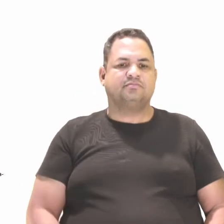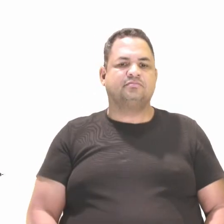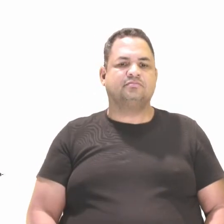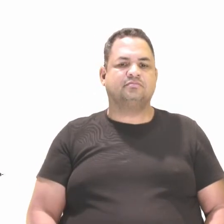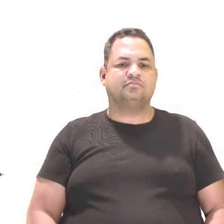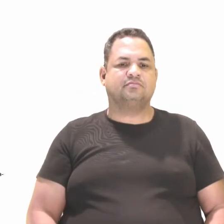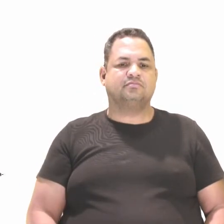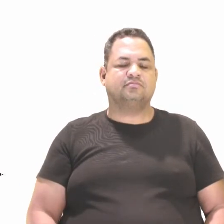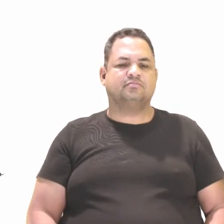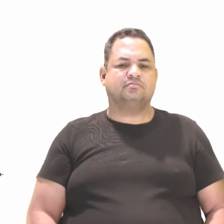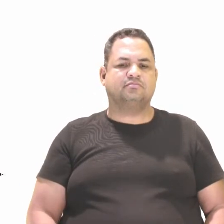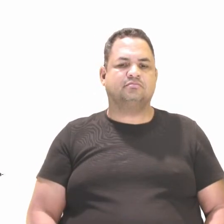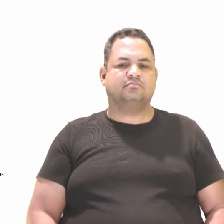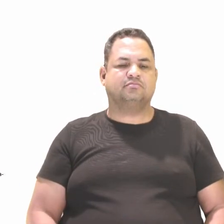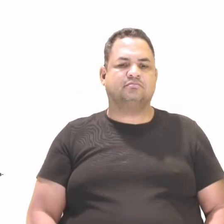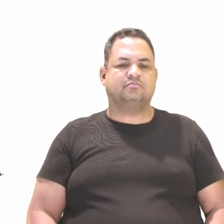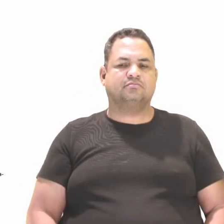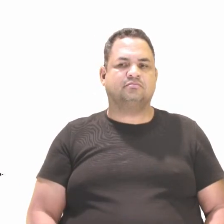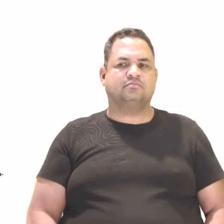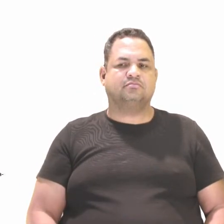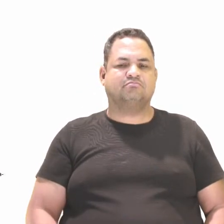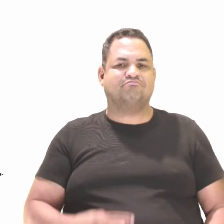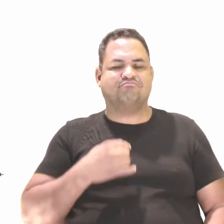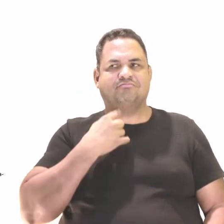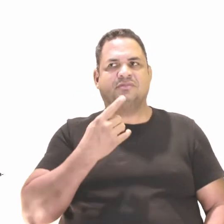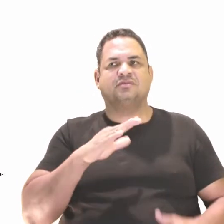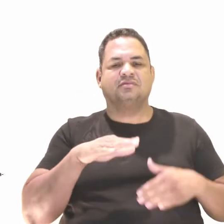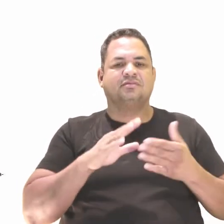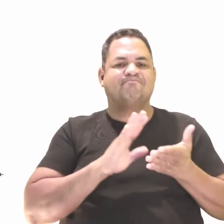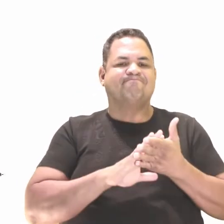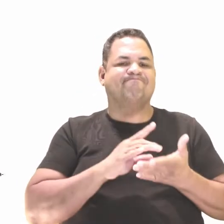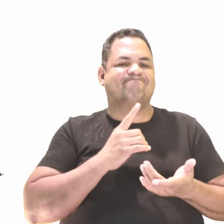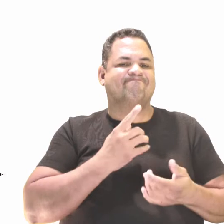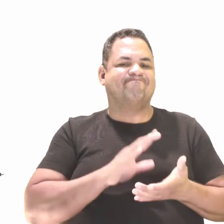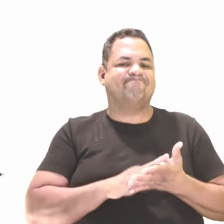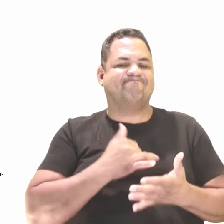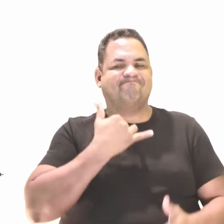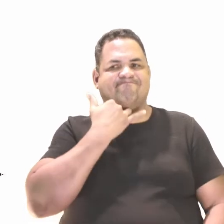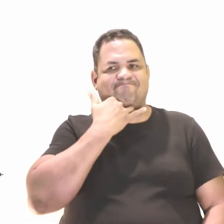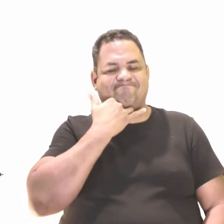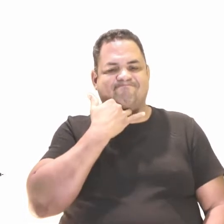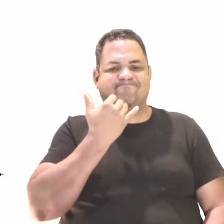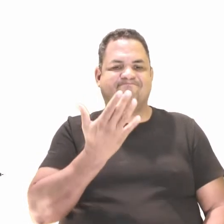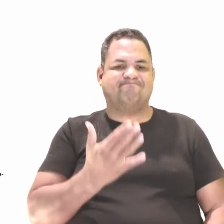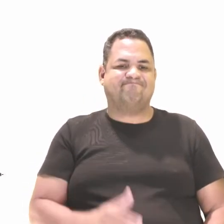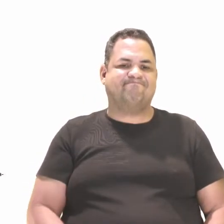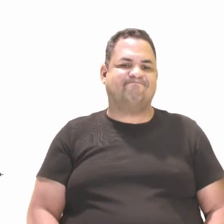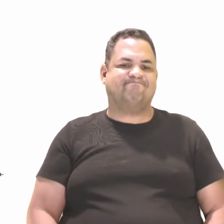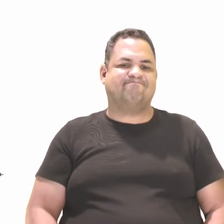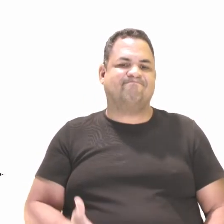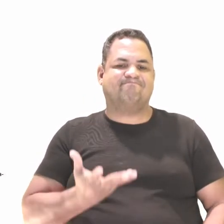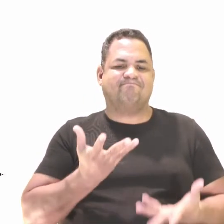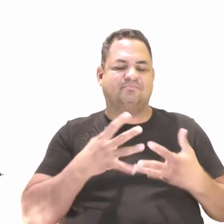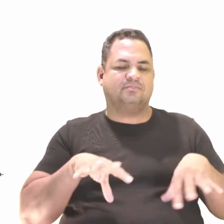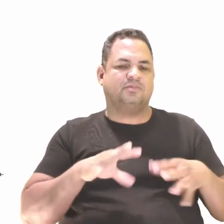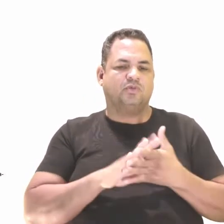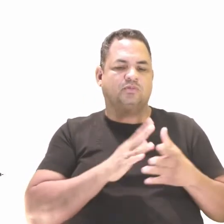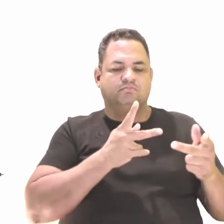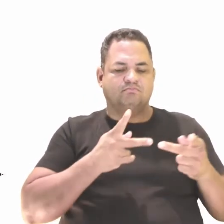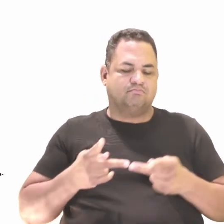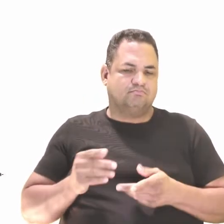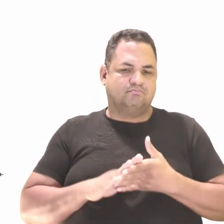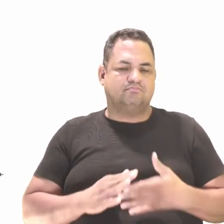polite. Sei que a gente não tem, às vezes, costume de pedir desculpas quando vai, refusing uma invitation, recusar um convite.